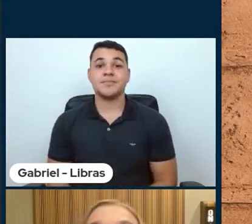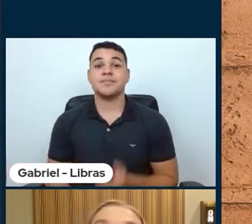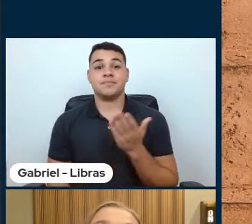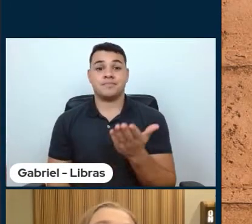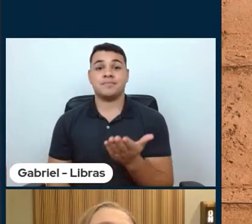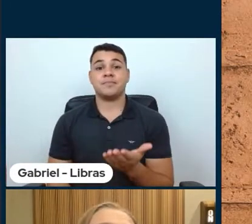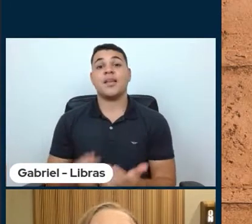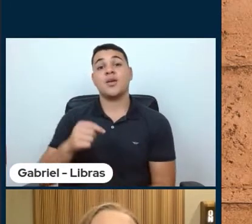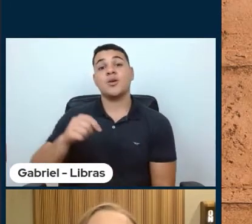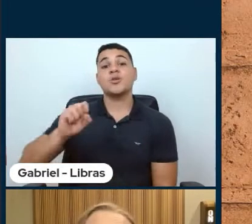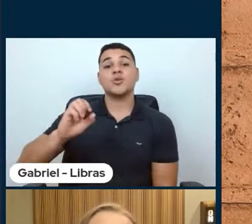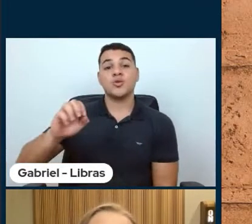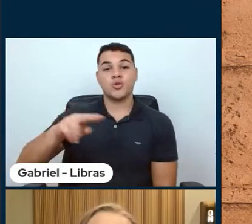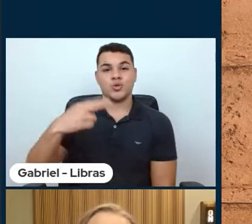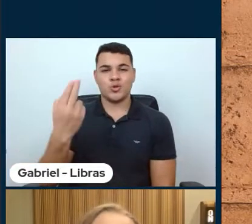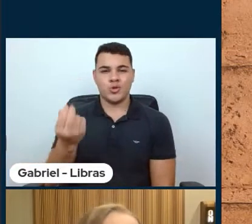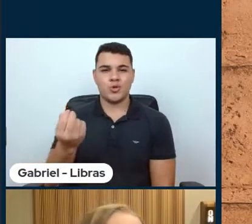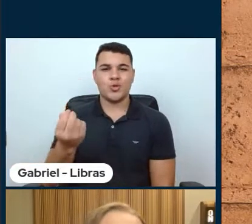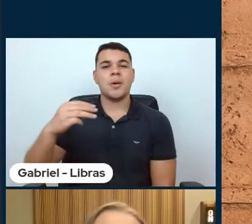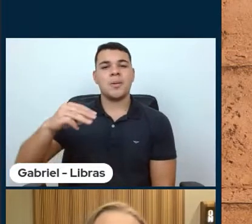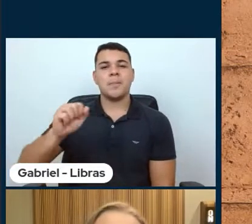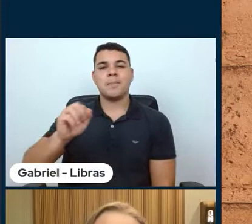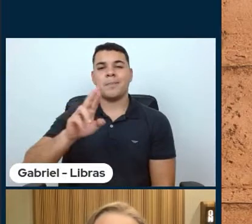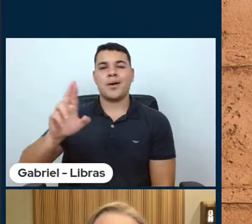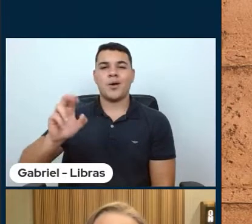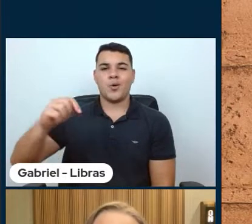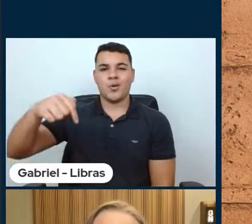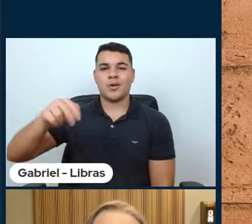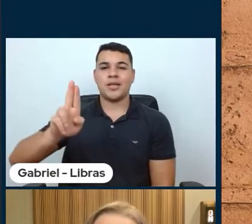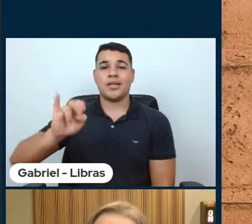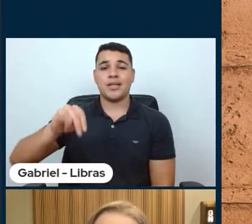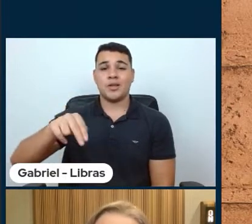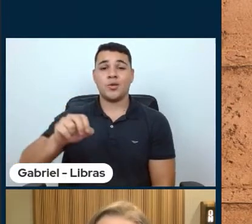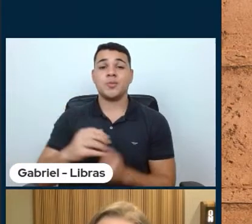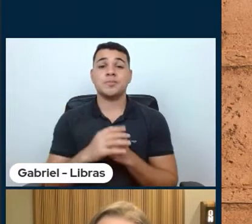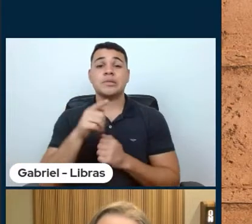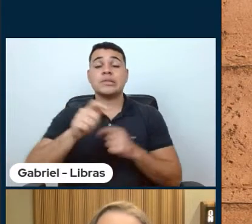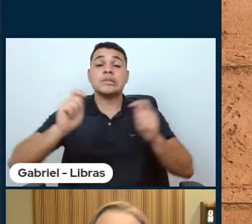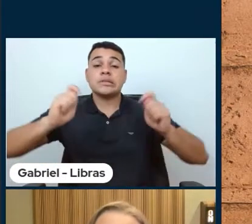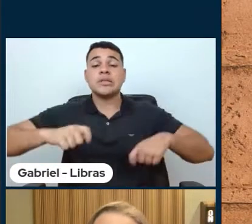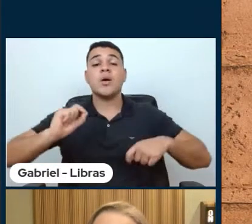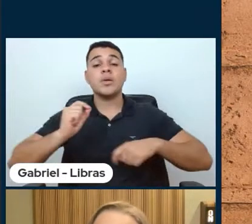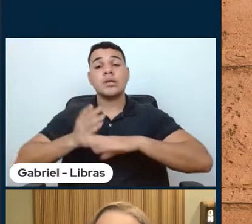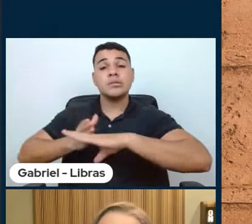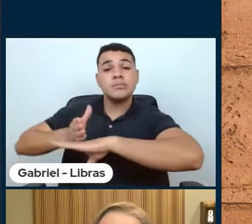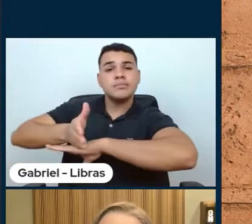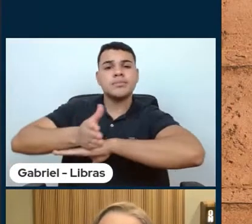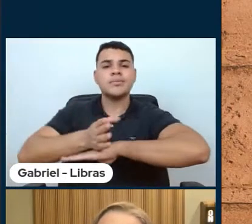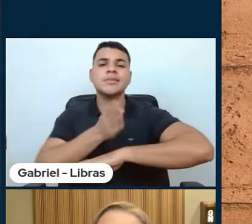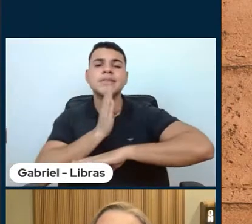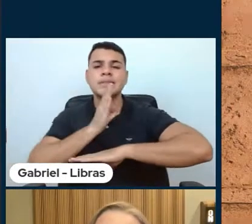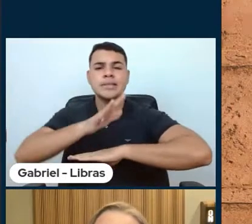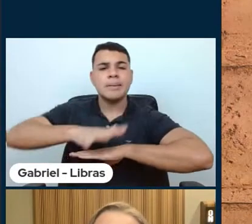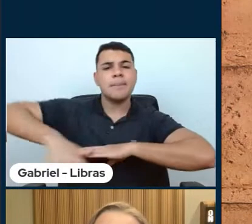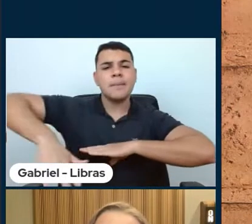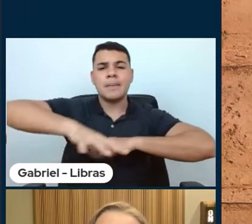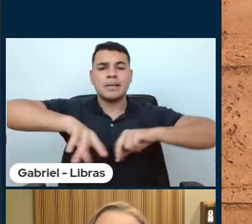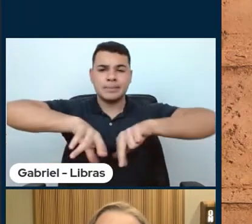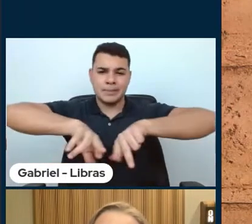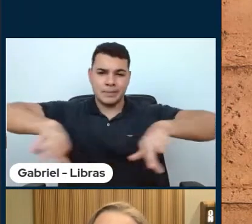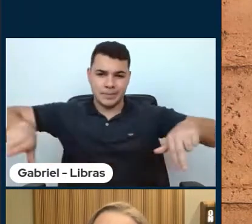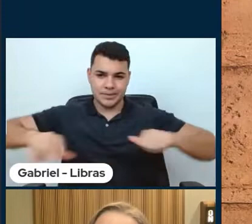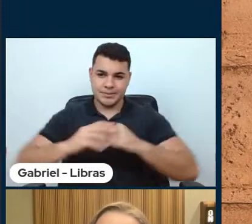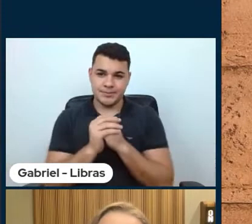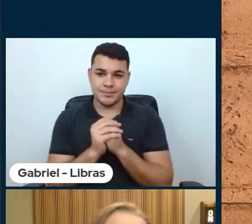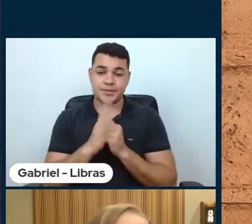pensar isso com o áudio e a voz não sonho marroquino os dois narradores conduzem experiência Como Se